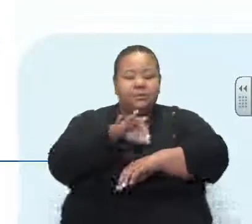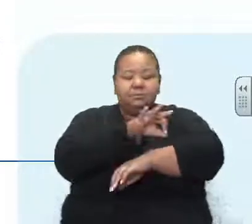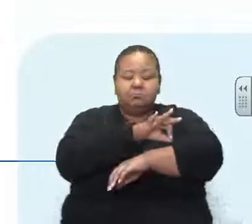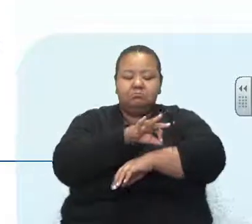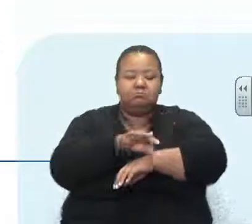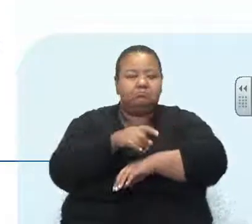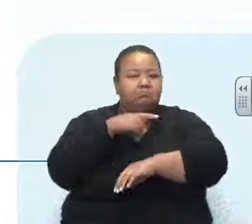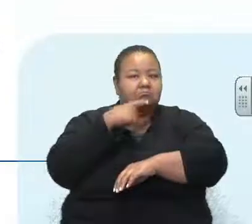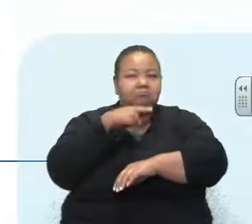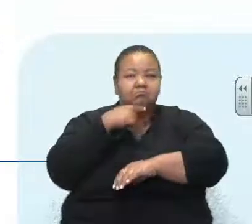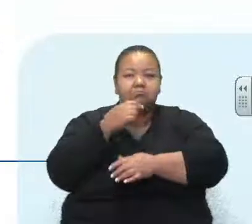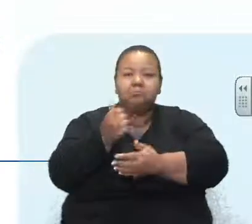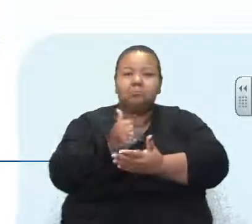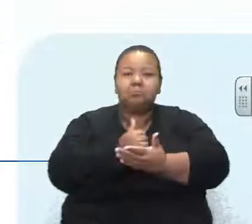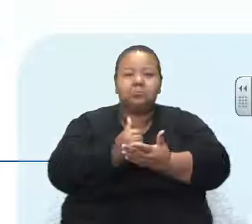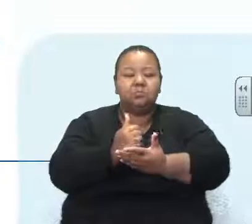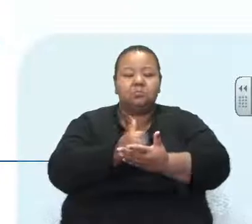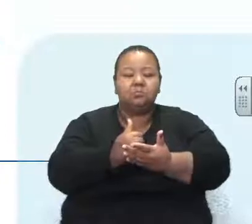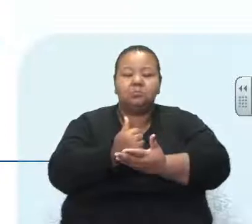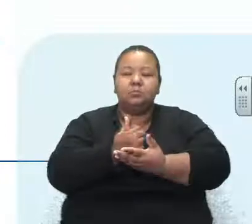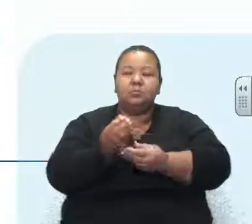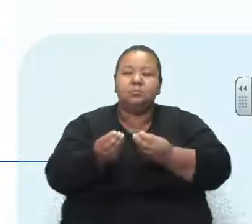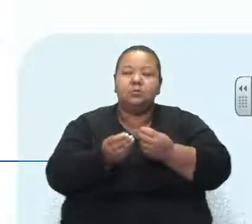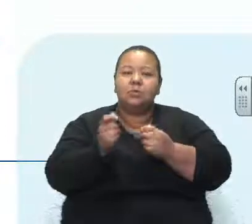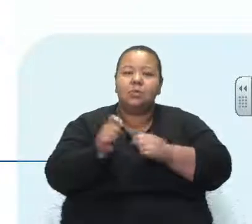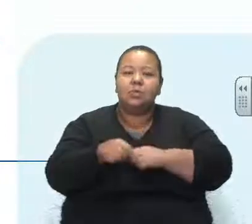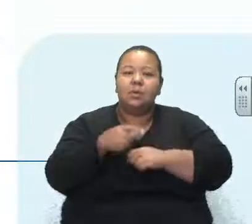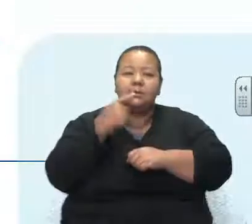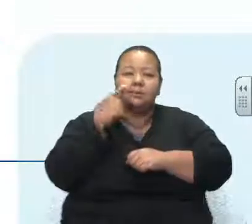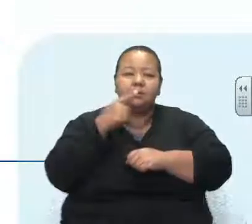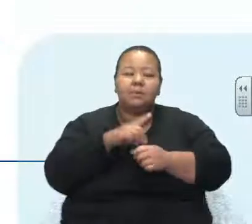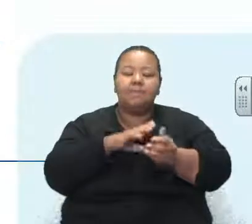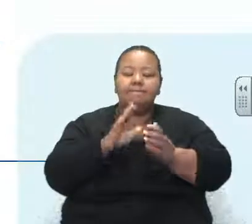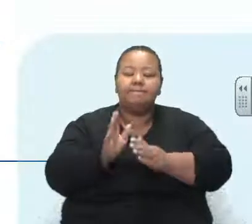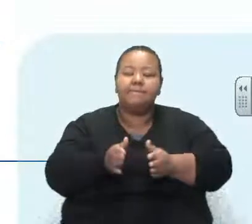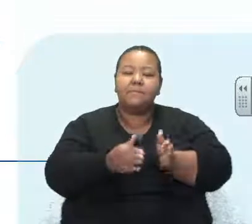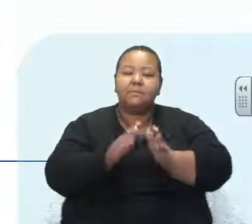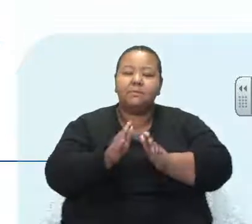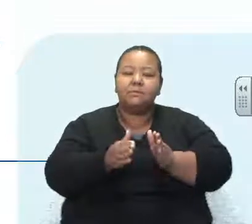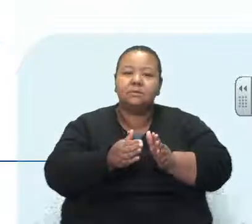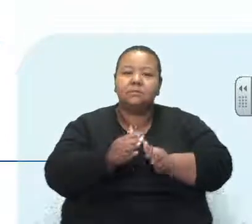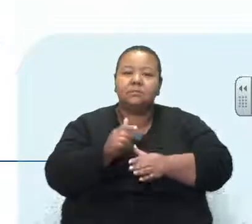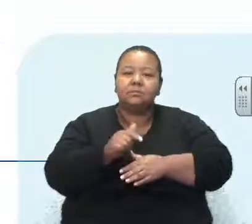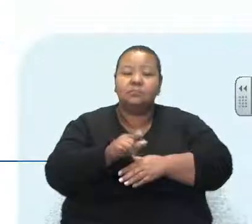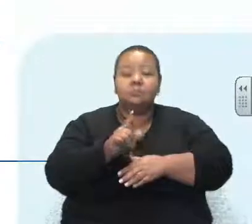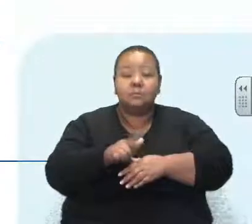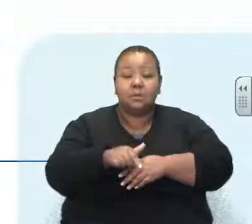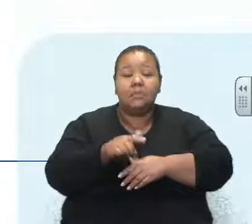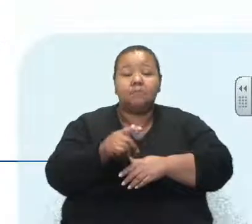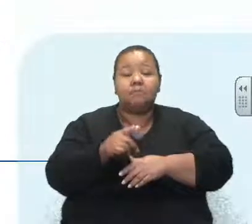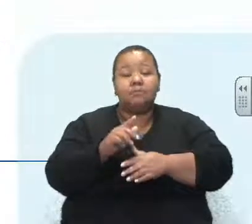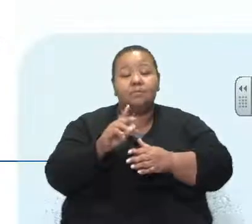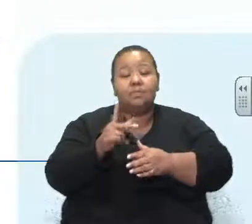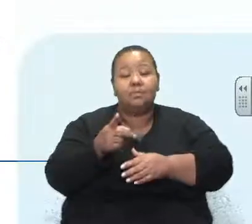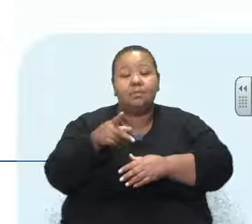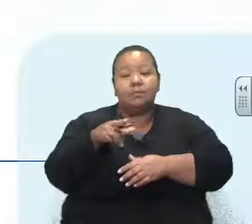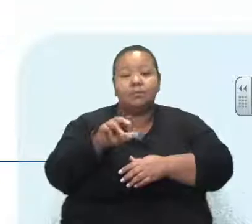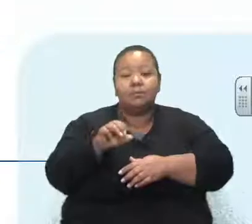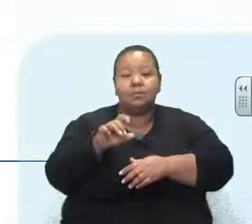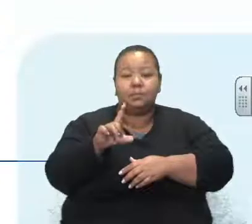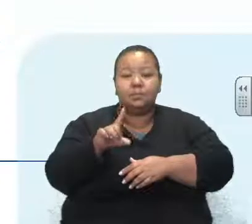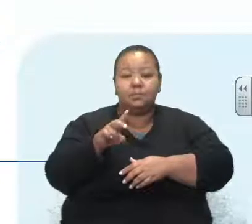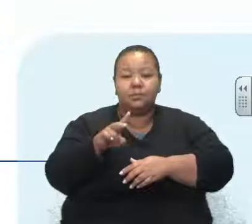controle. E aí, como que a gente pode medir a produção da empresa? Pela produtividade. Então, vamos analisar